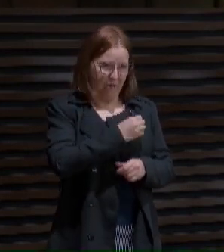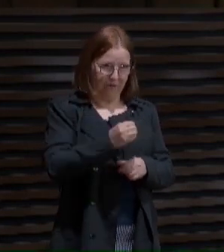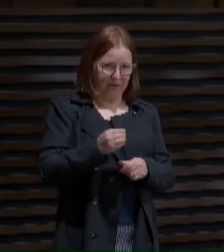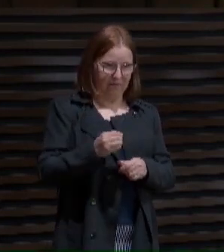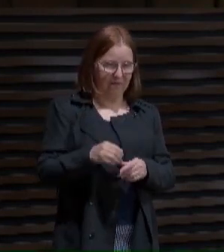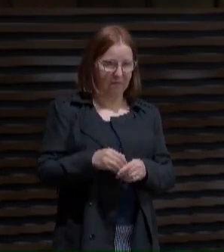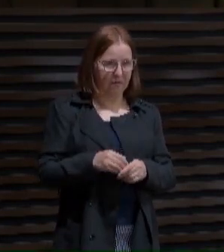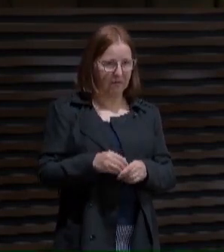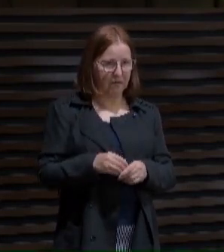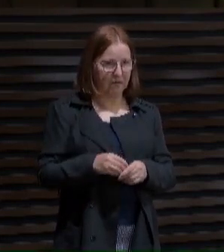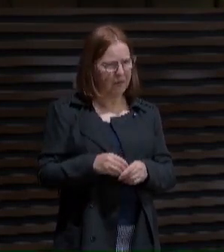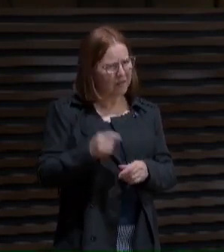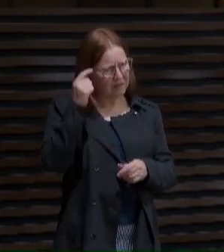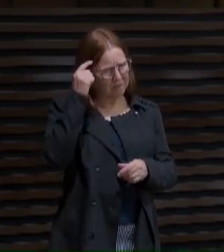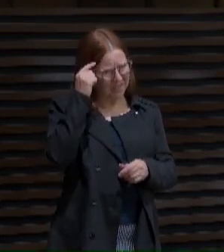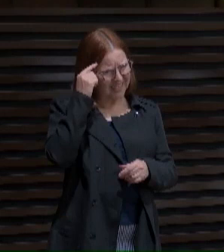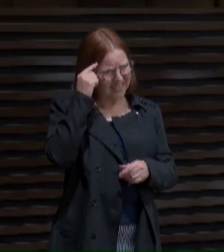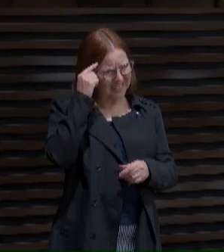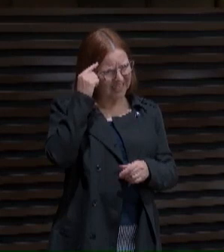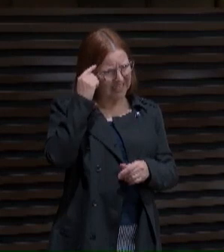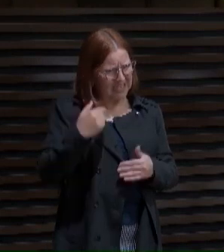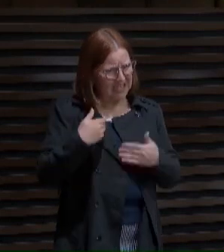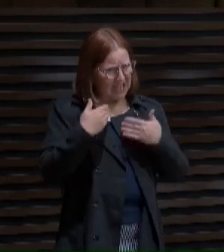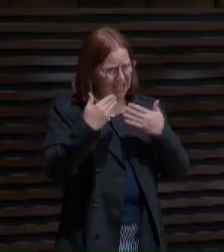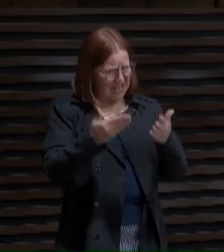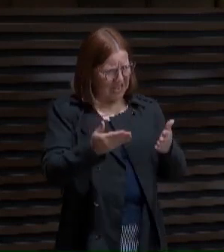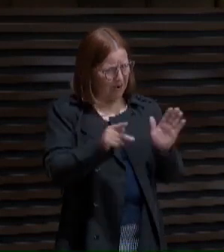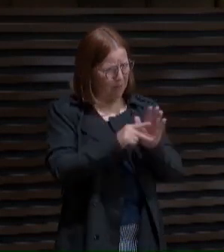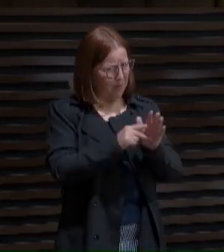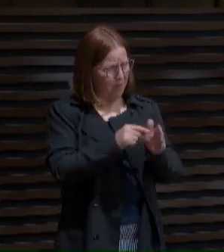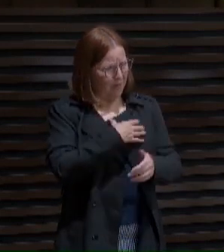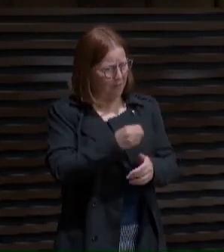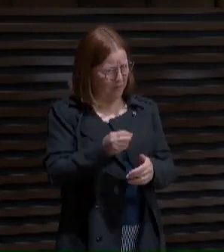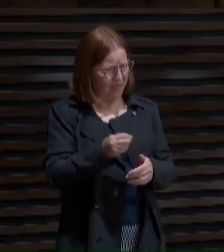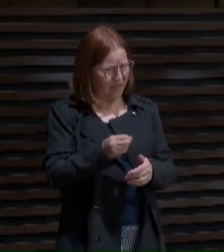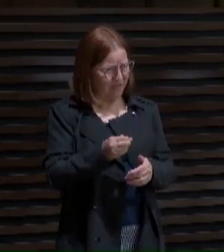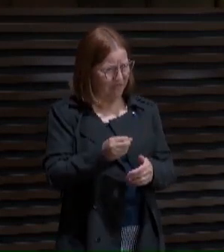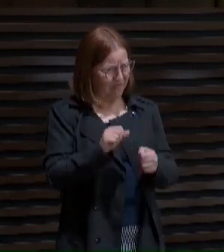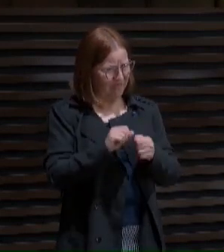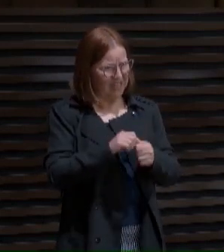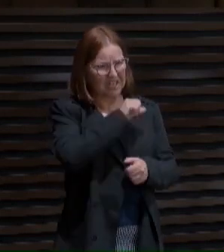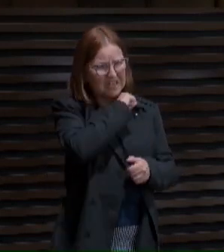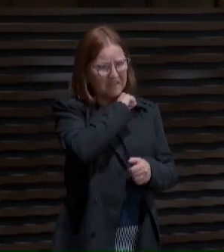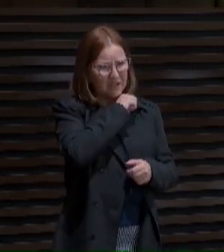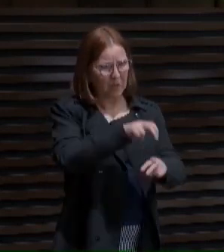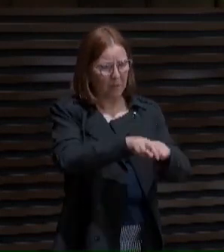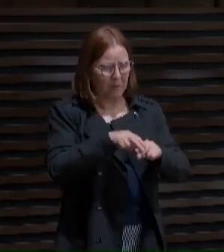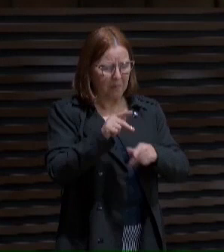você entregar o seu próprio filho em sacrifício por pessoas que não merecem absolutamente